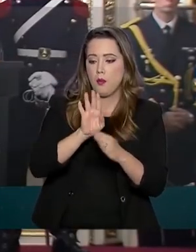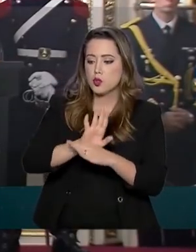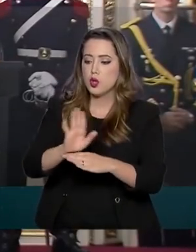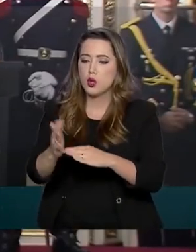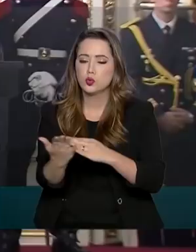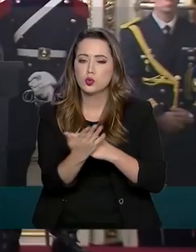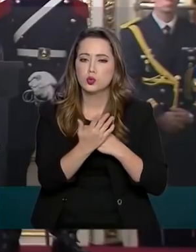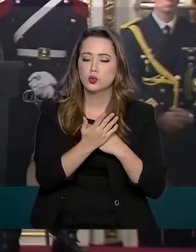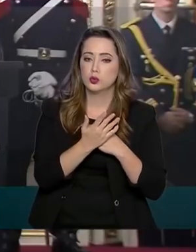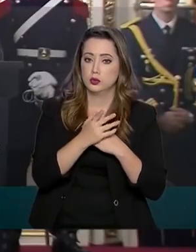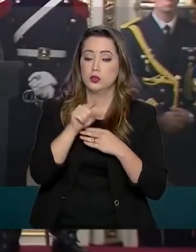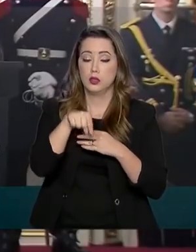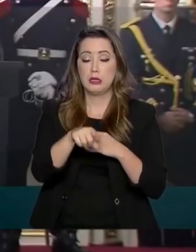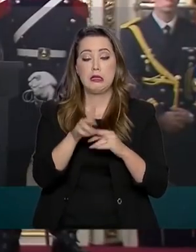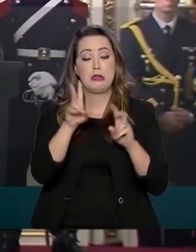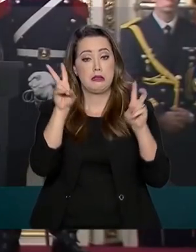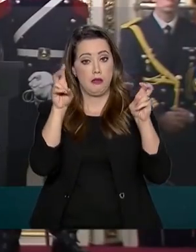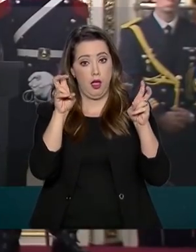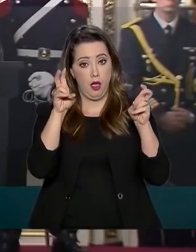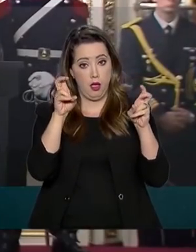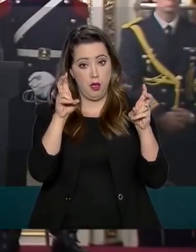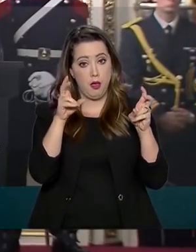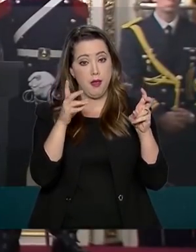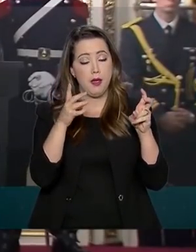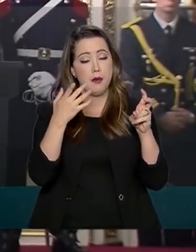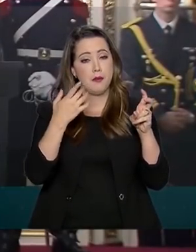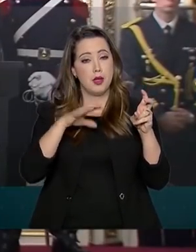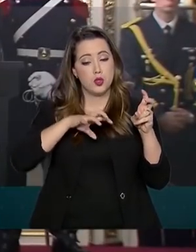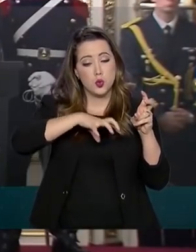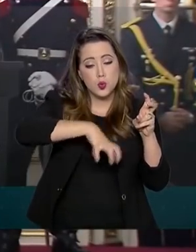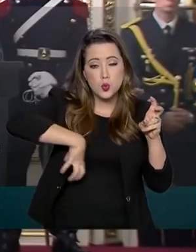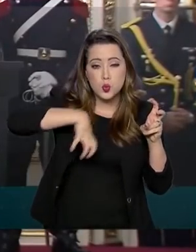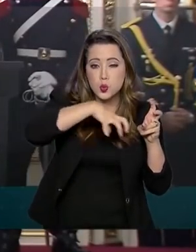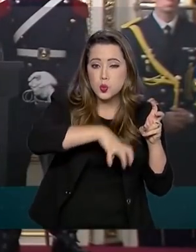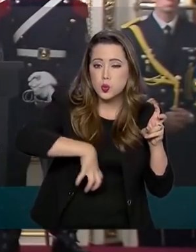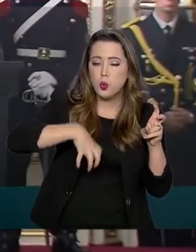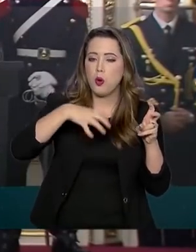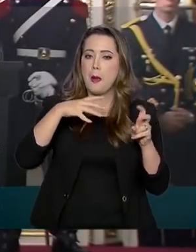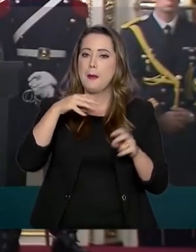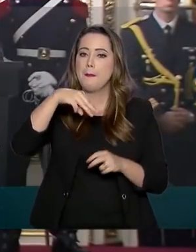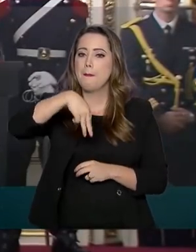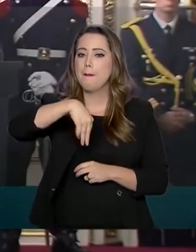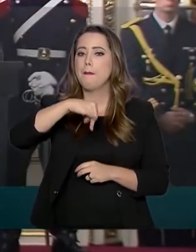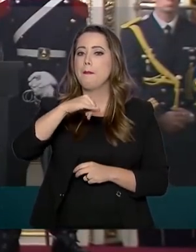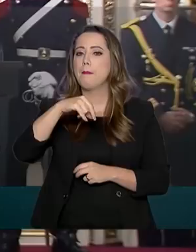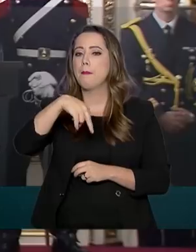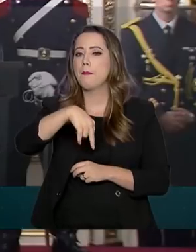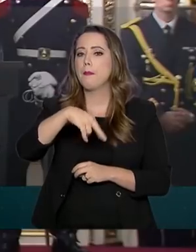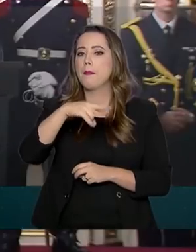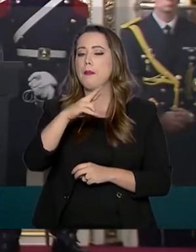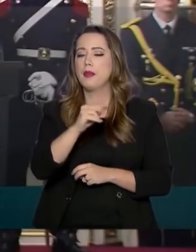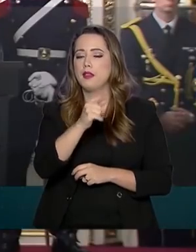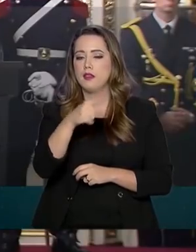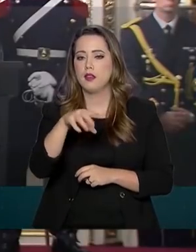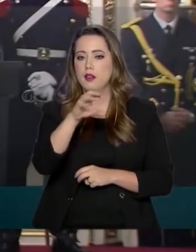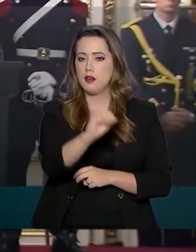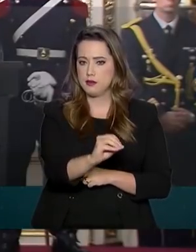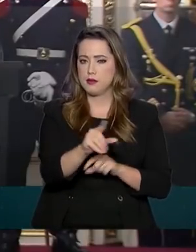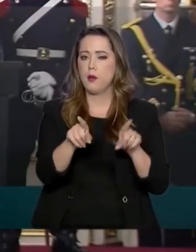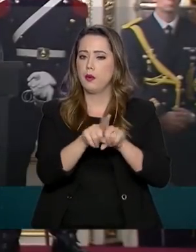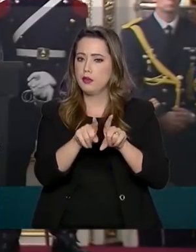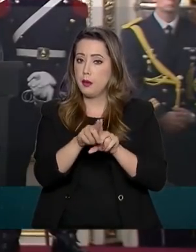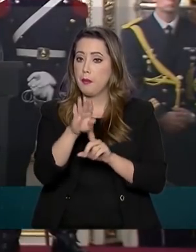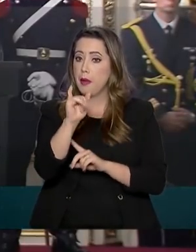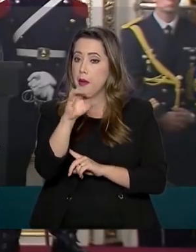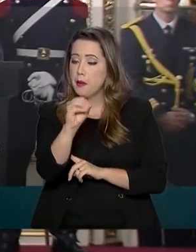em assuntos de mineração, memorando de entendimento sobre cooperação na área de bioenergia,